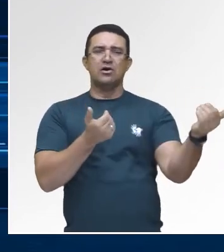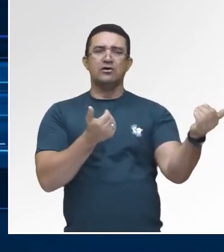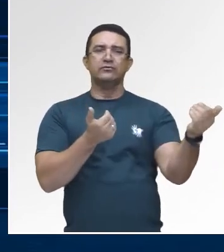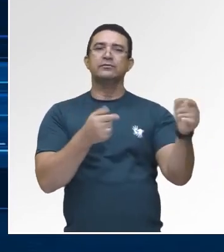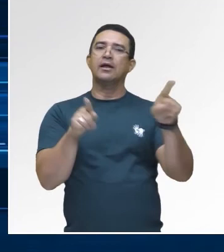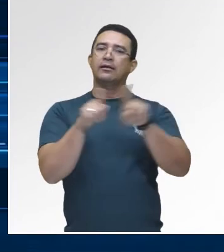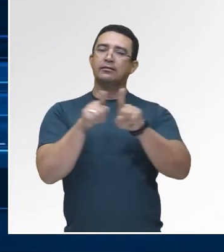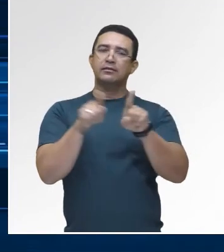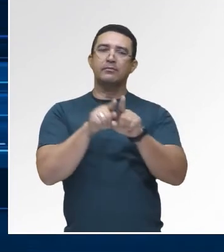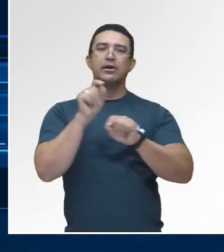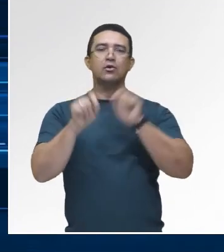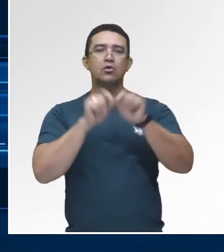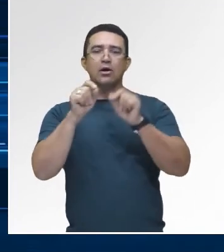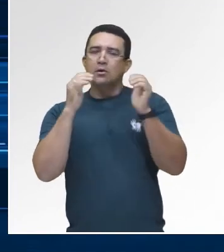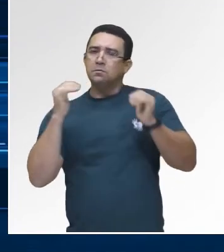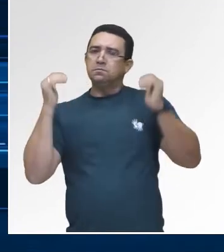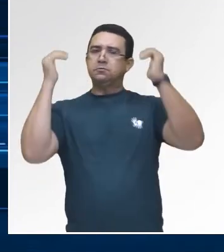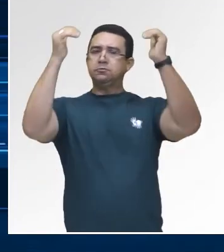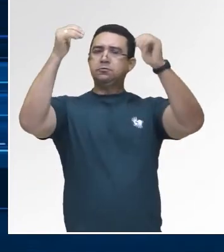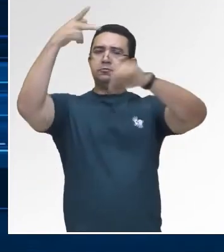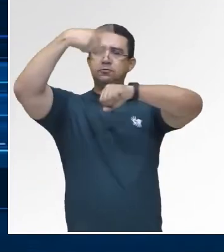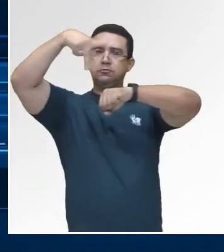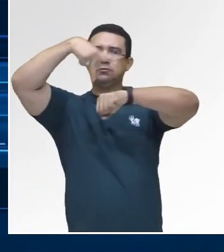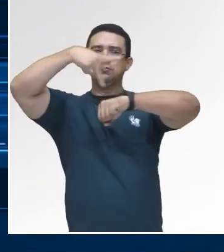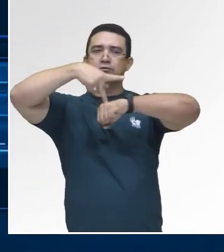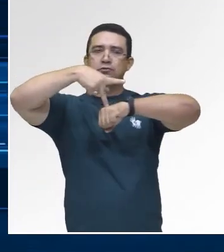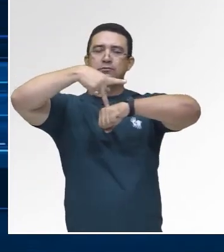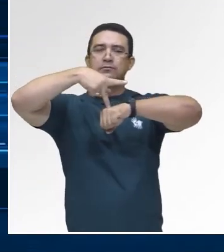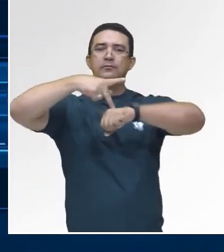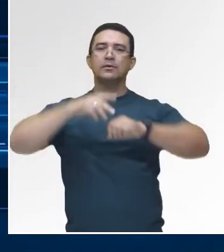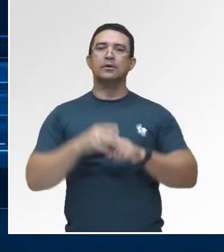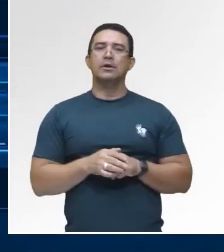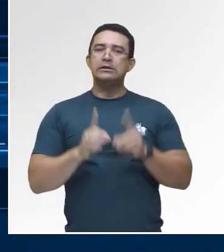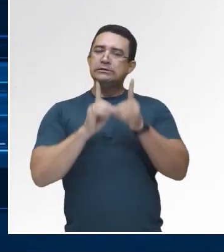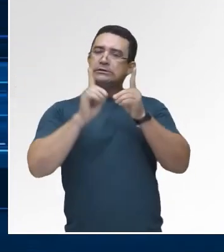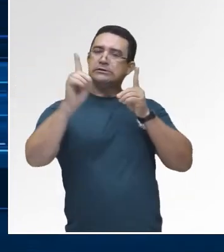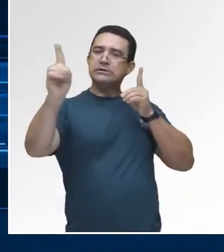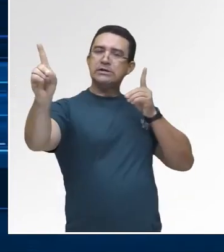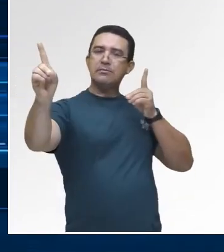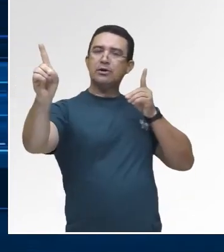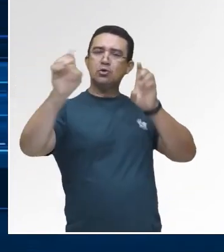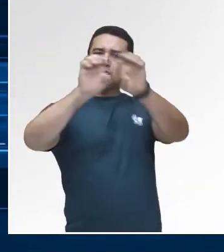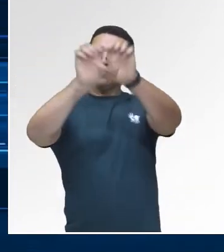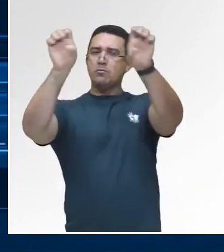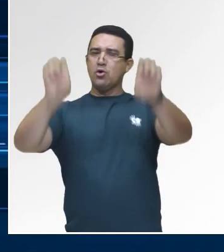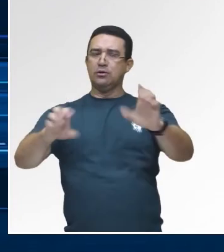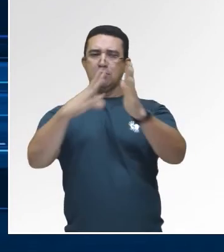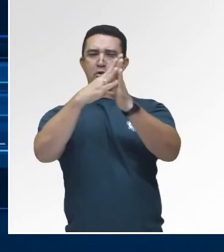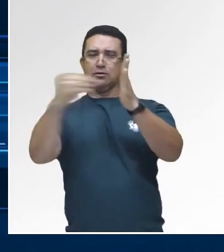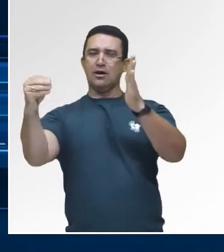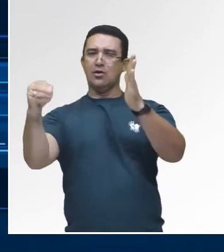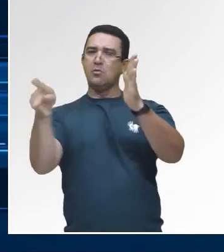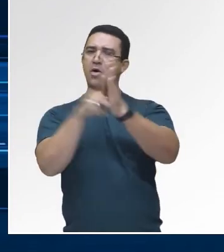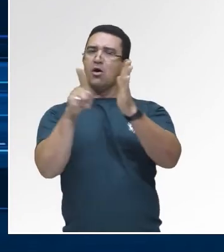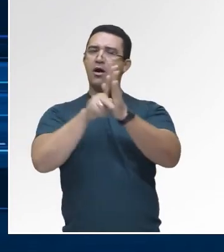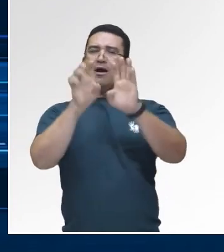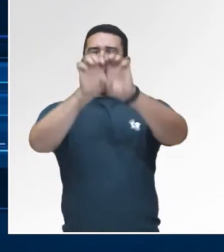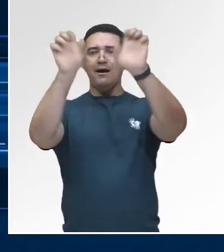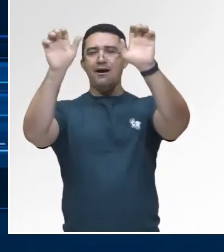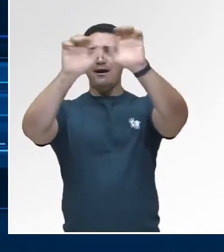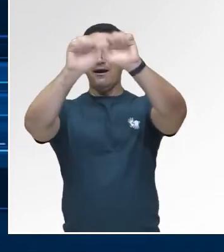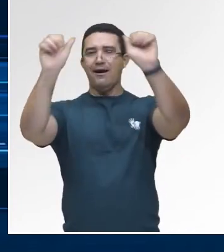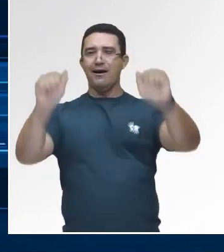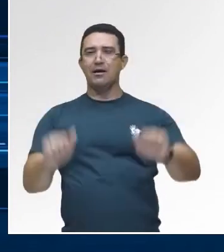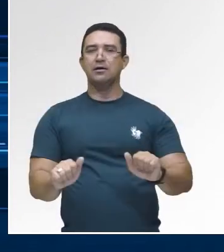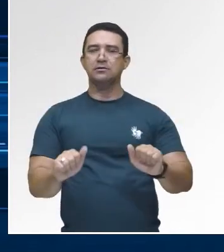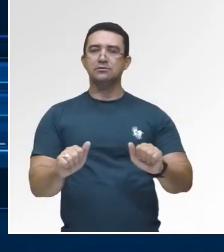Nacionalismo, exaltação da pátria, ufanismo, distanciamento dos padrões pré-estabelecidos da arte, em